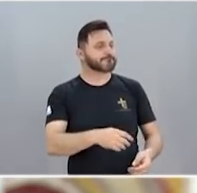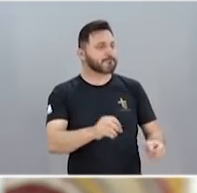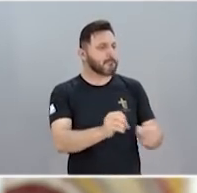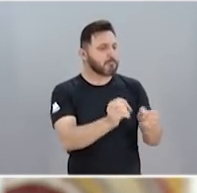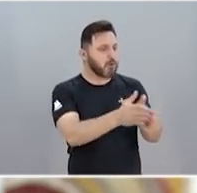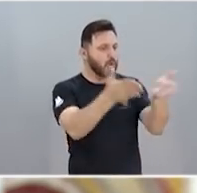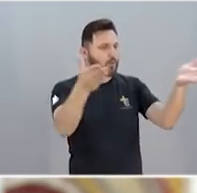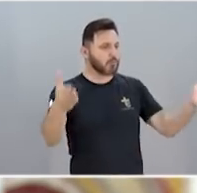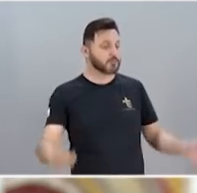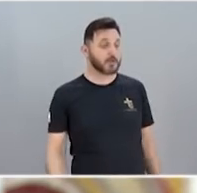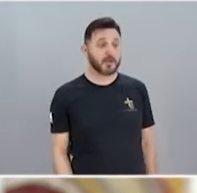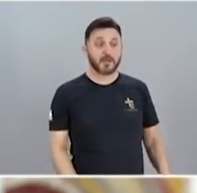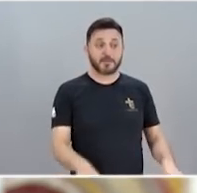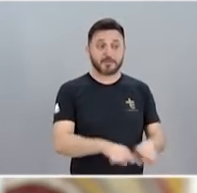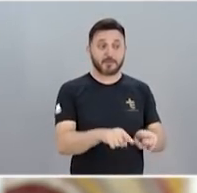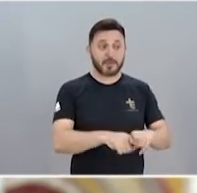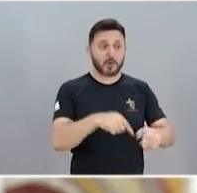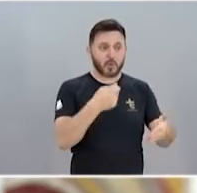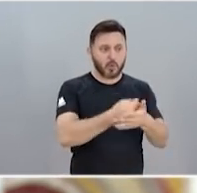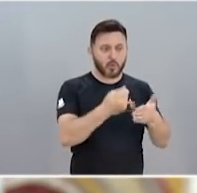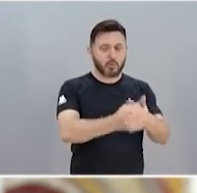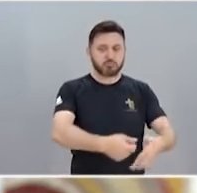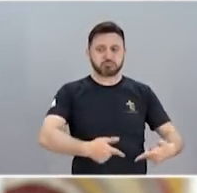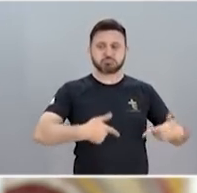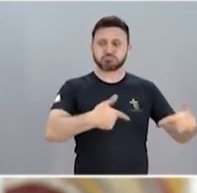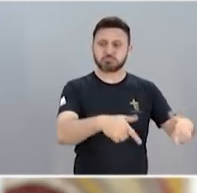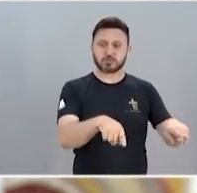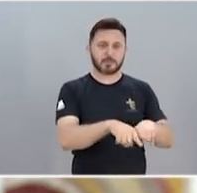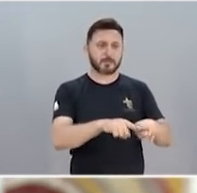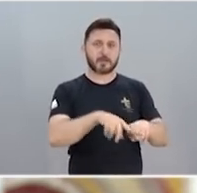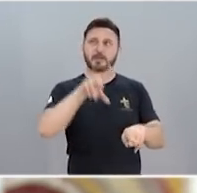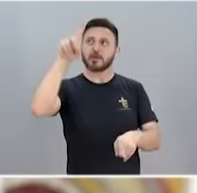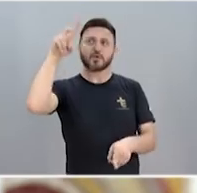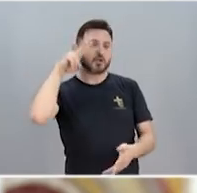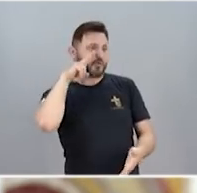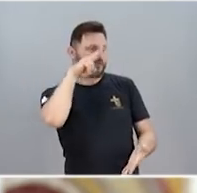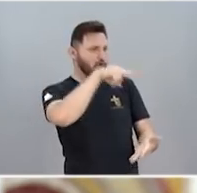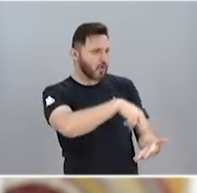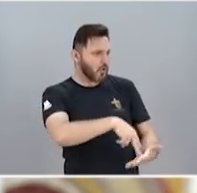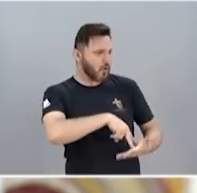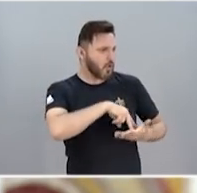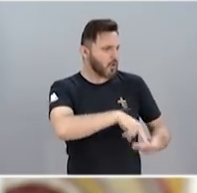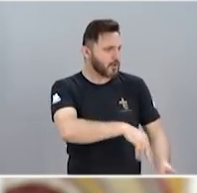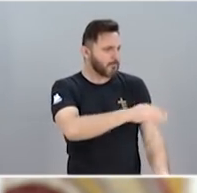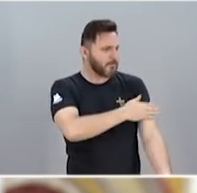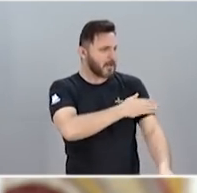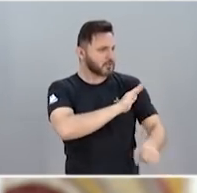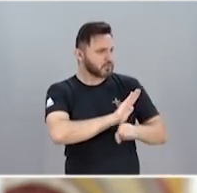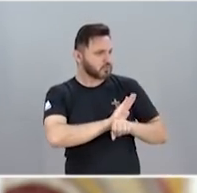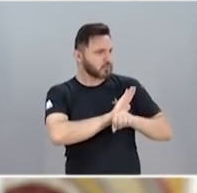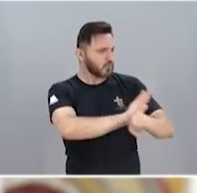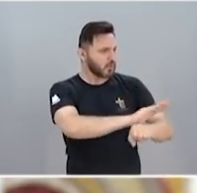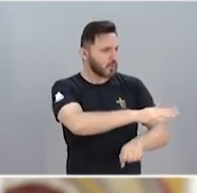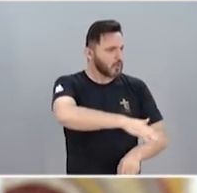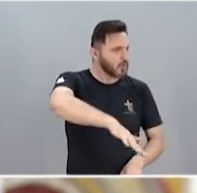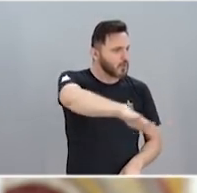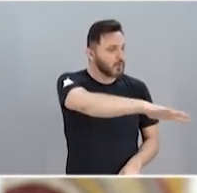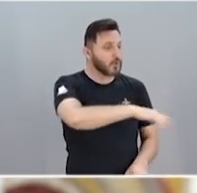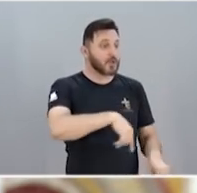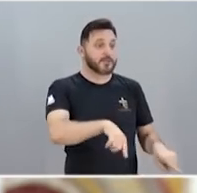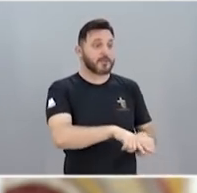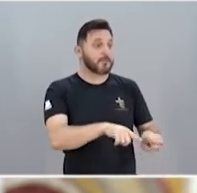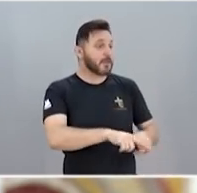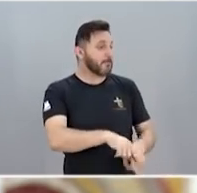prodígios, por meio de combates, com mão forte e braço estendido, e por meio